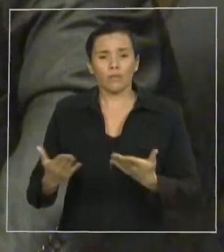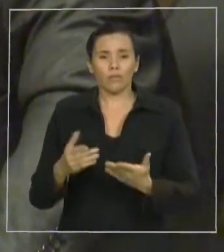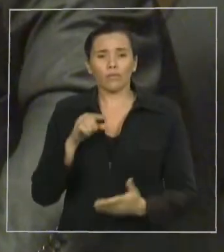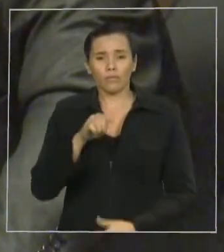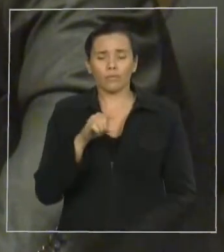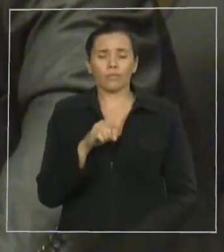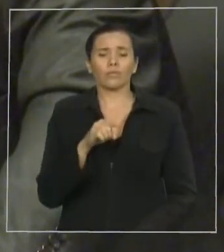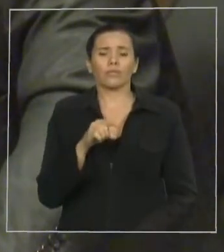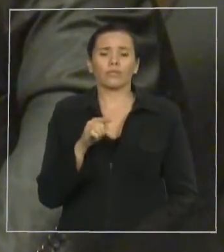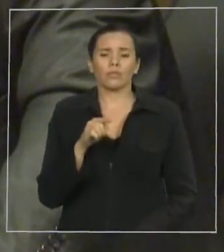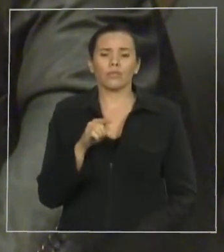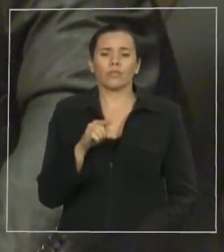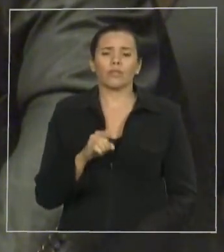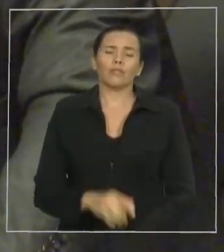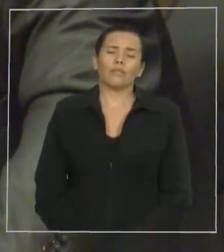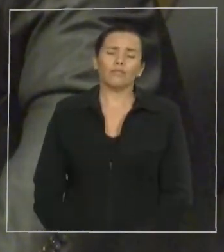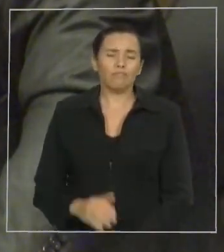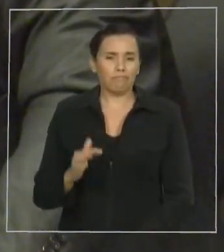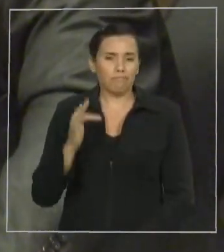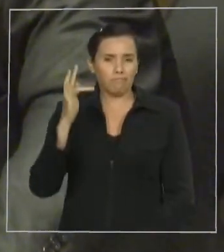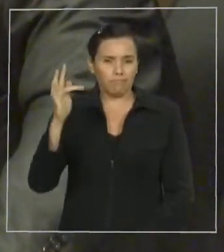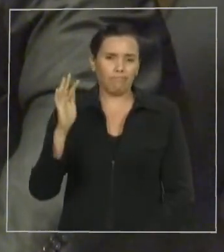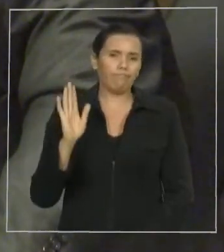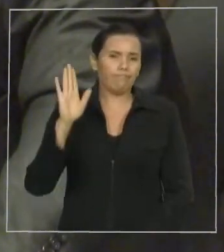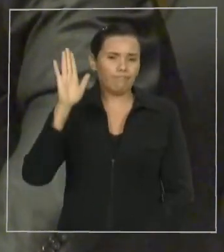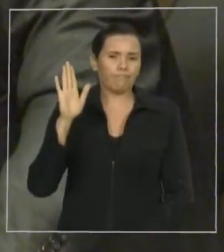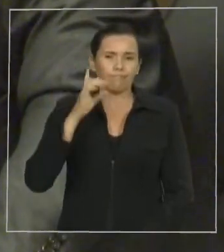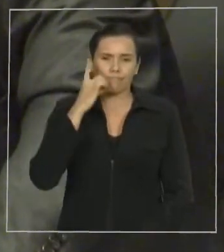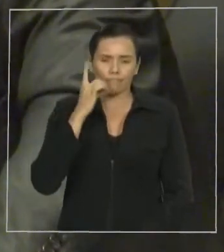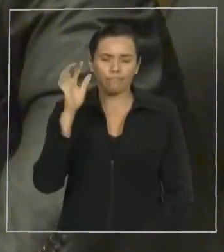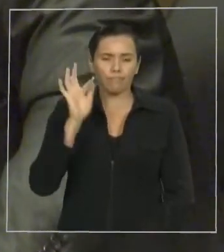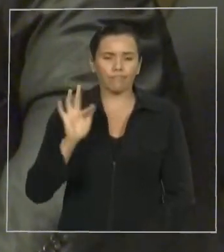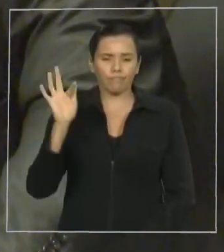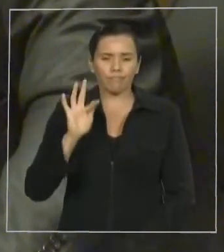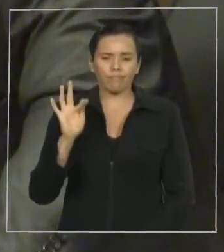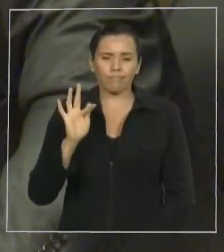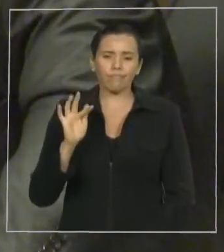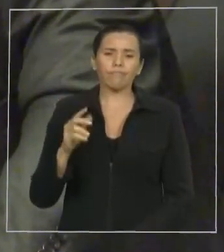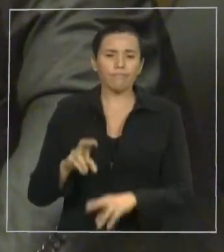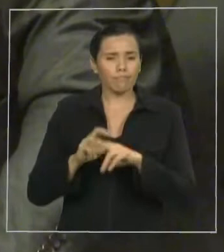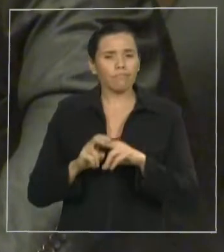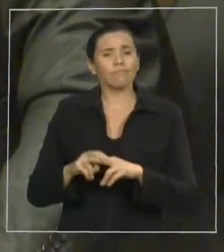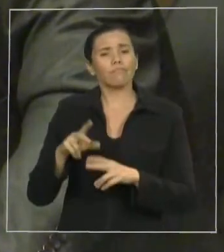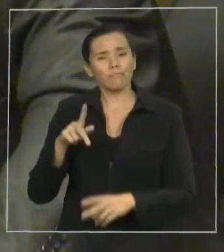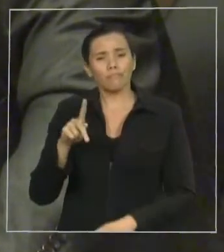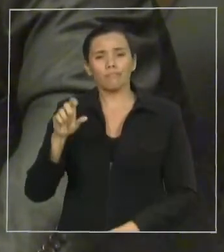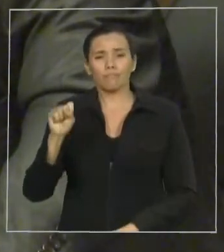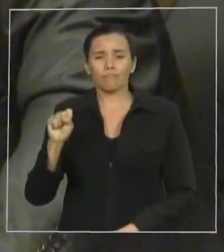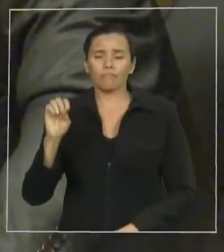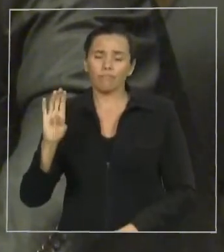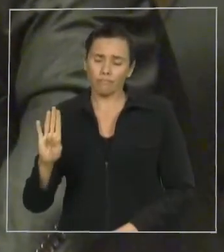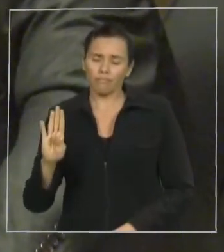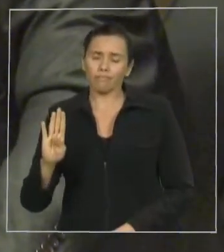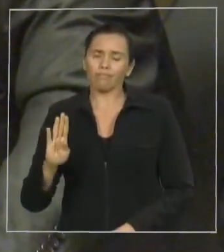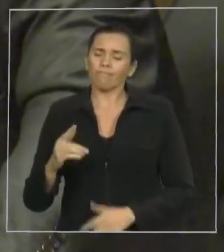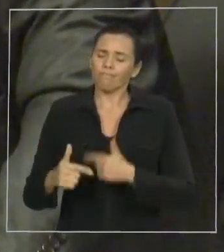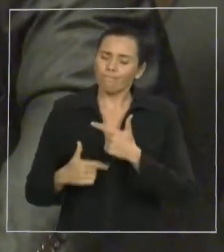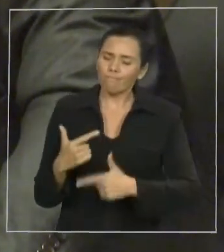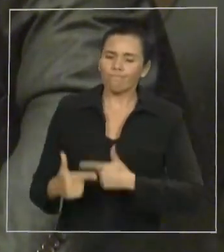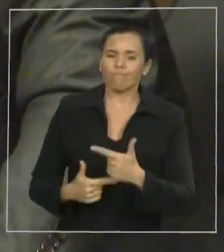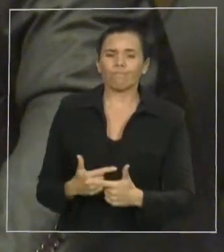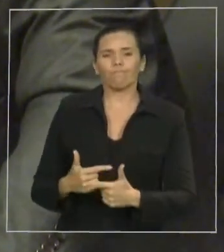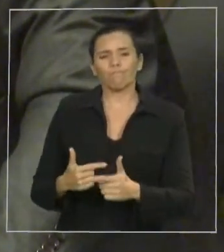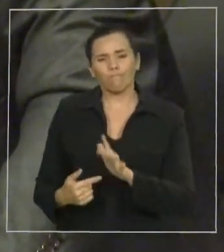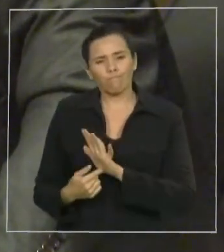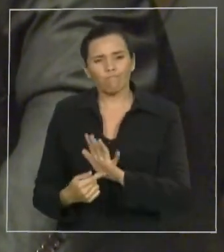presença do PSB no Congresso Nacional. Avança a partir do momento que mantém e renova o presidente Carlos Siqueira por